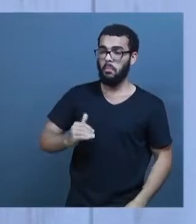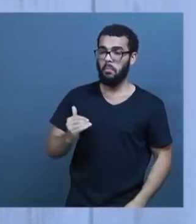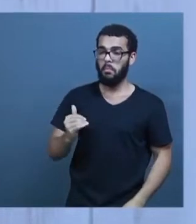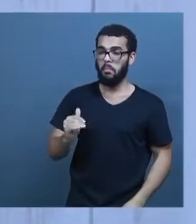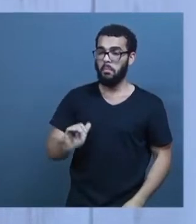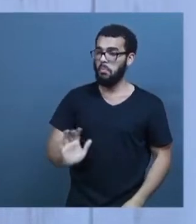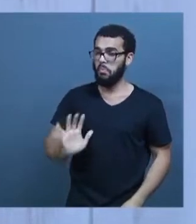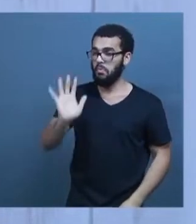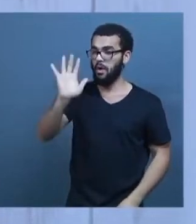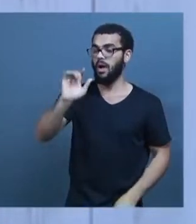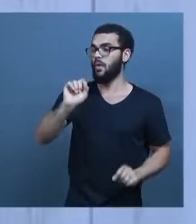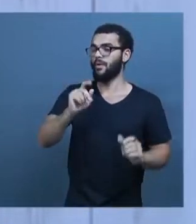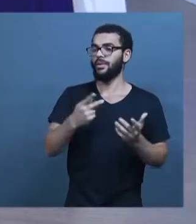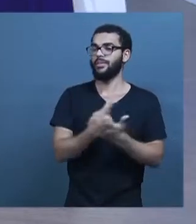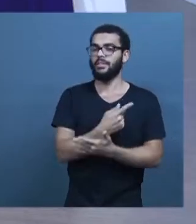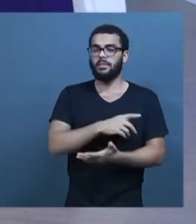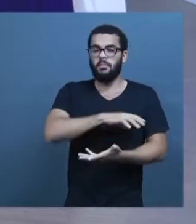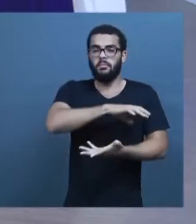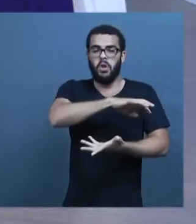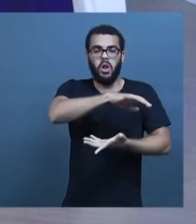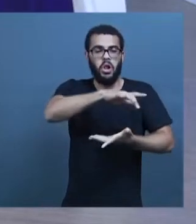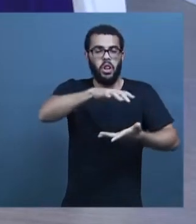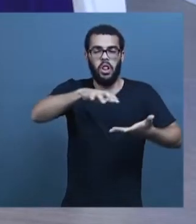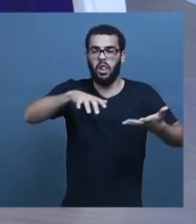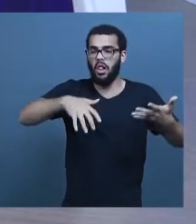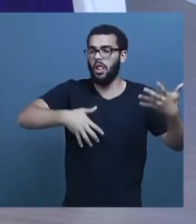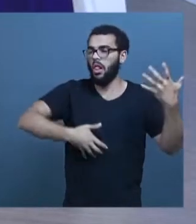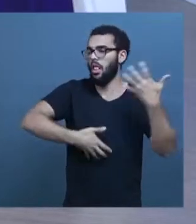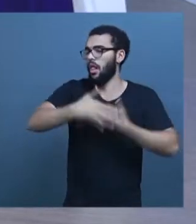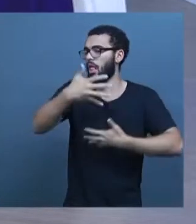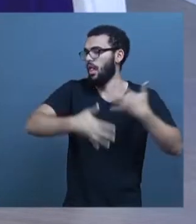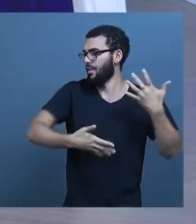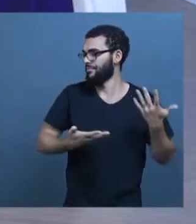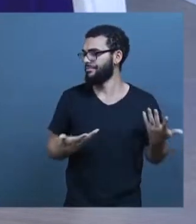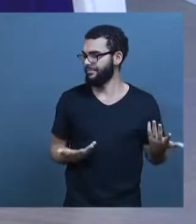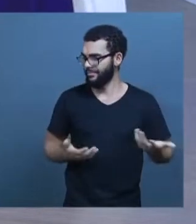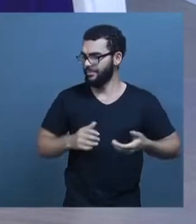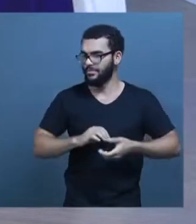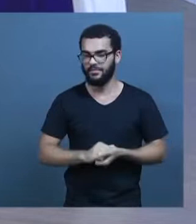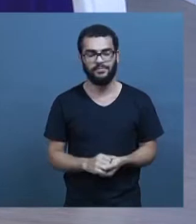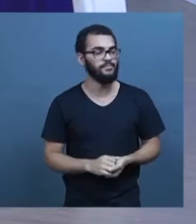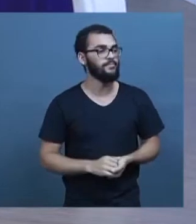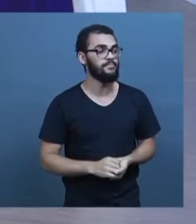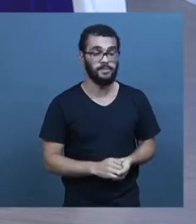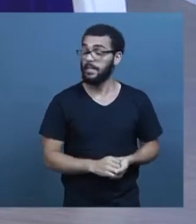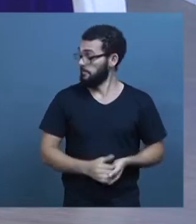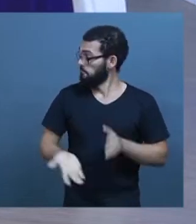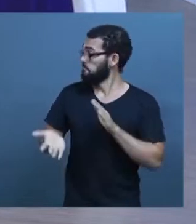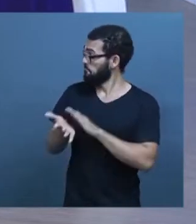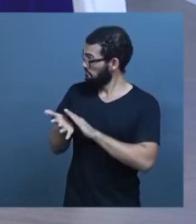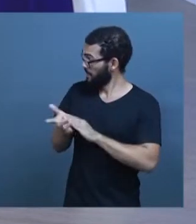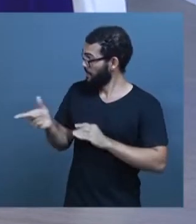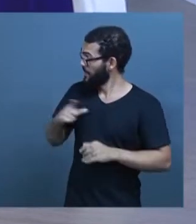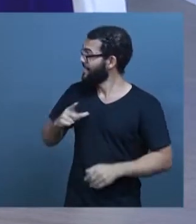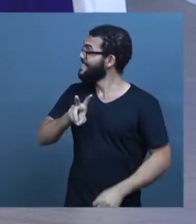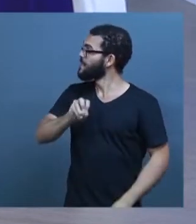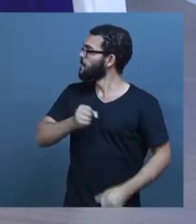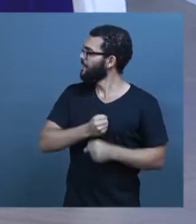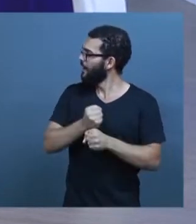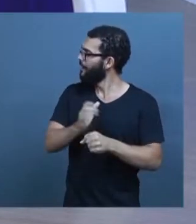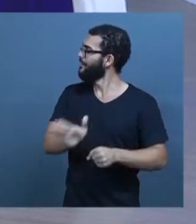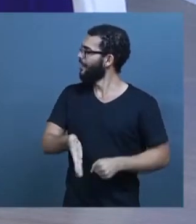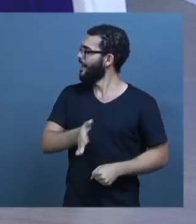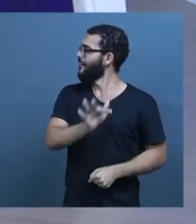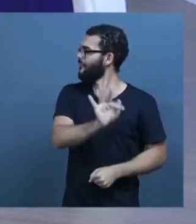neve. Perfeito. Bom, Karen, mais uma vez, parabéns pelos 50 anos da FAGEM, como vimos na reportagem também no início do jornal.